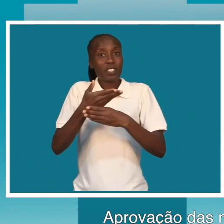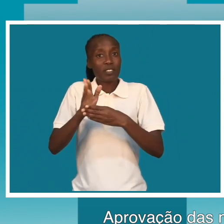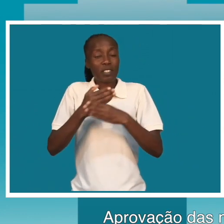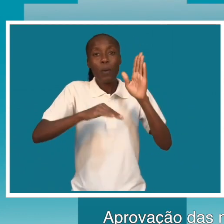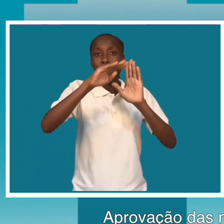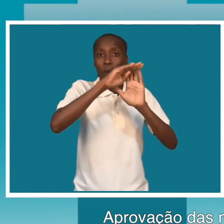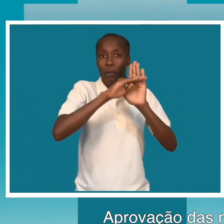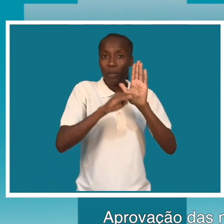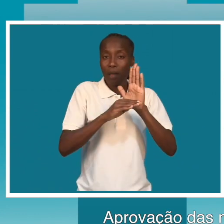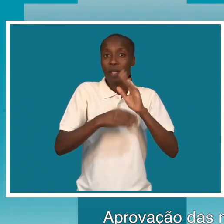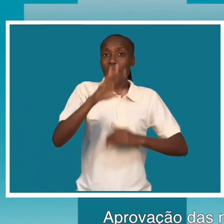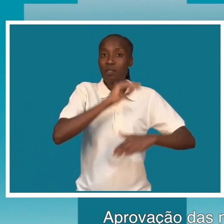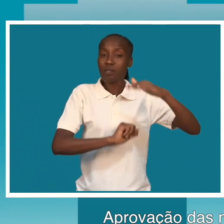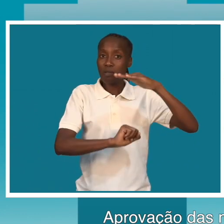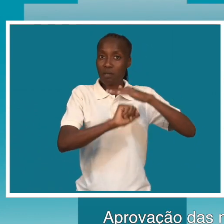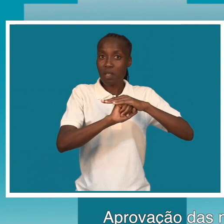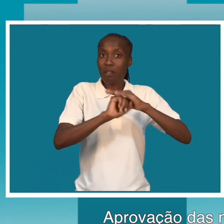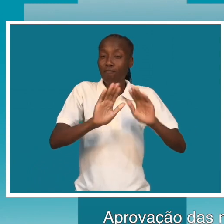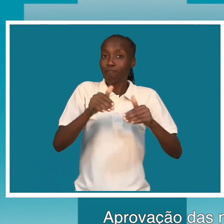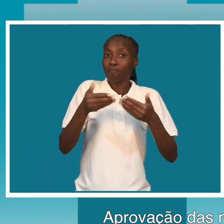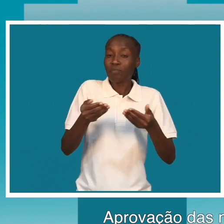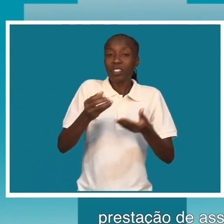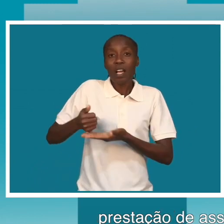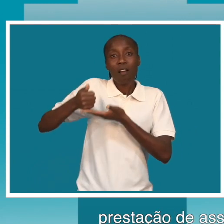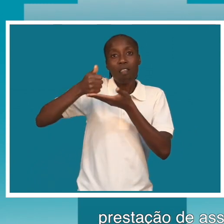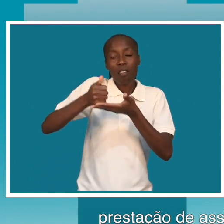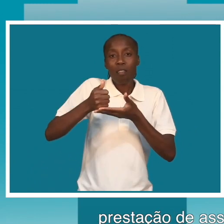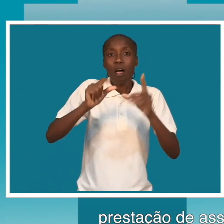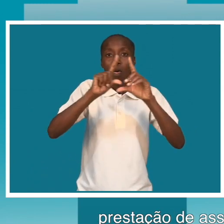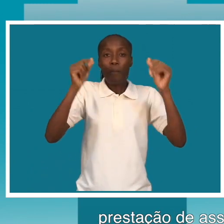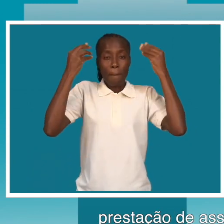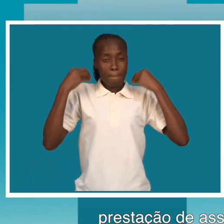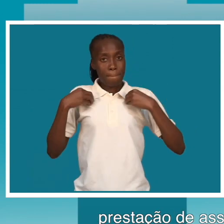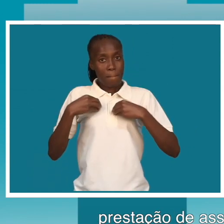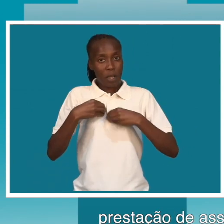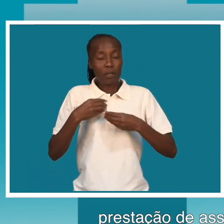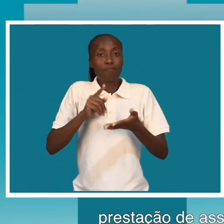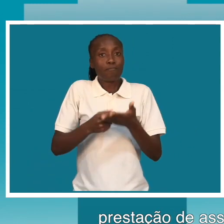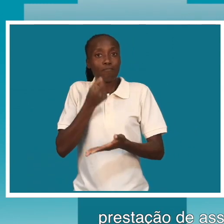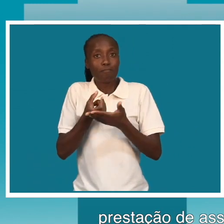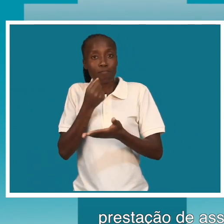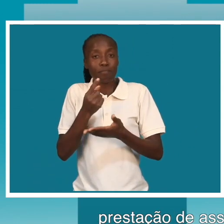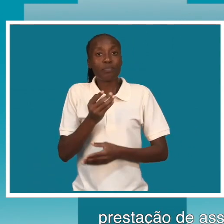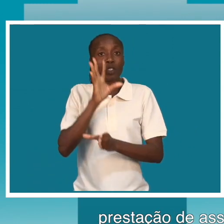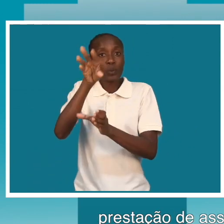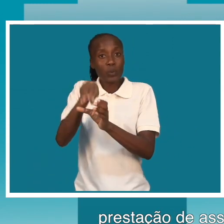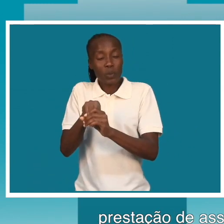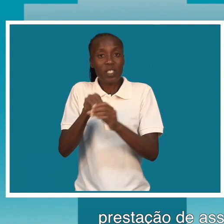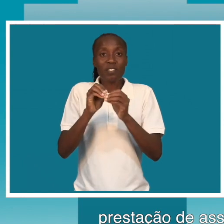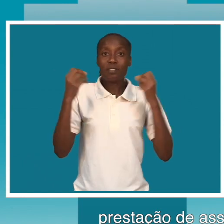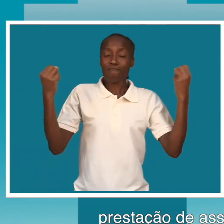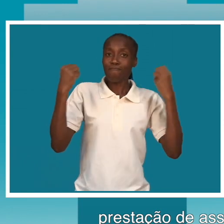gênero e revisão dos programas de ação social. Prestação de assistência médica e medicamentosa